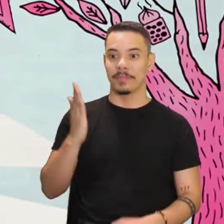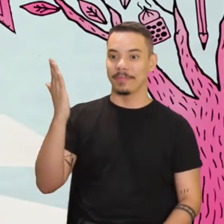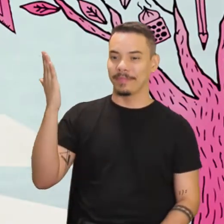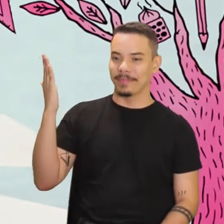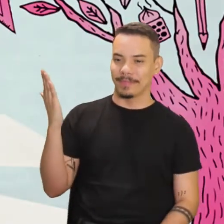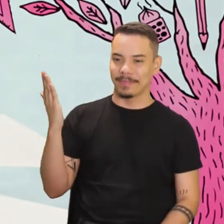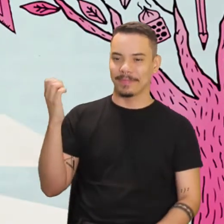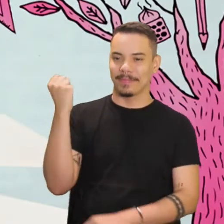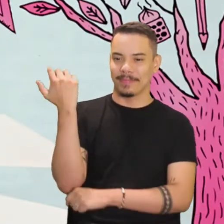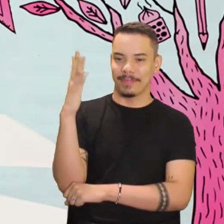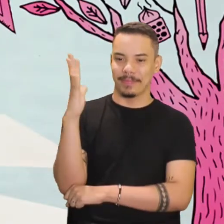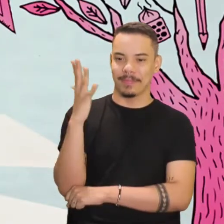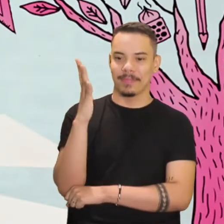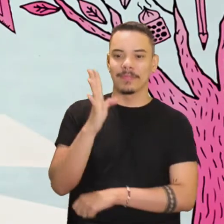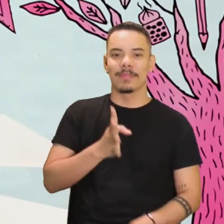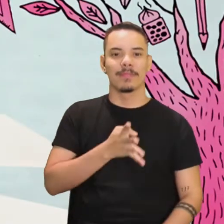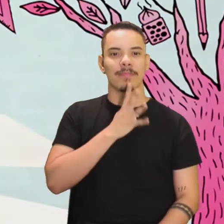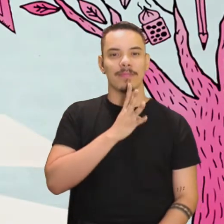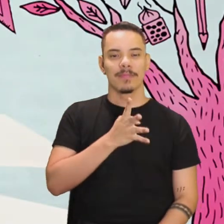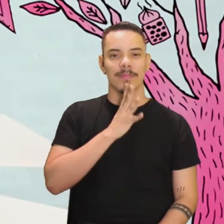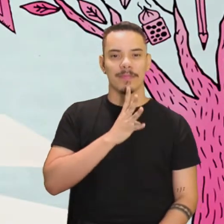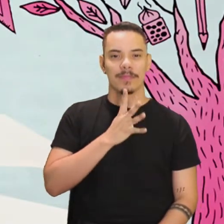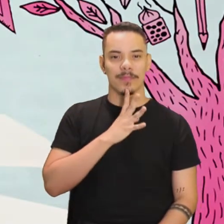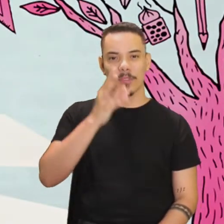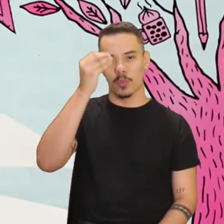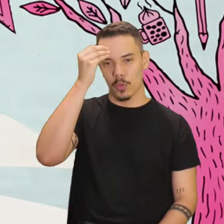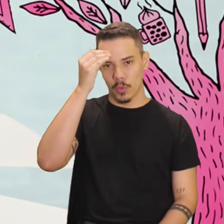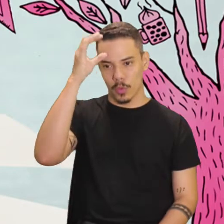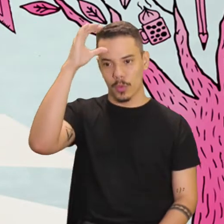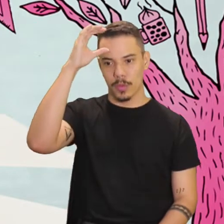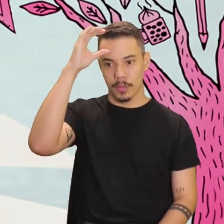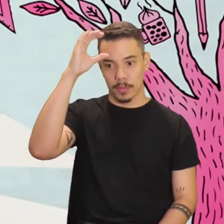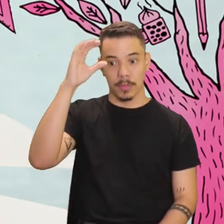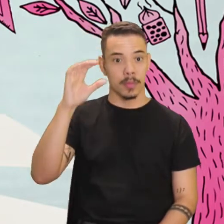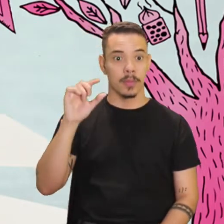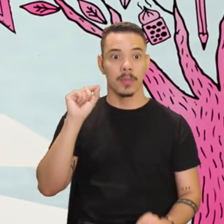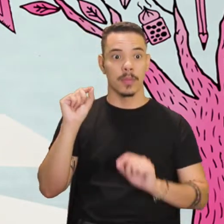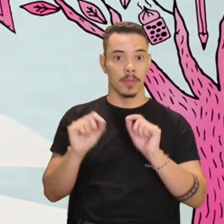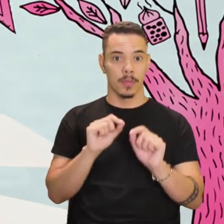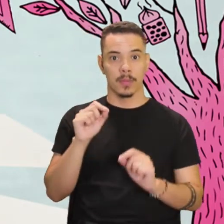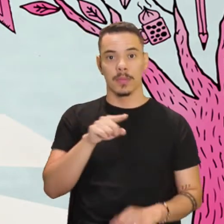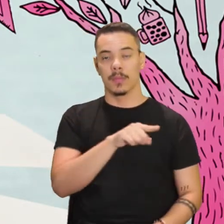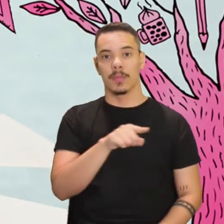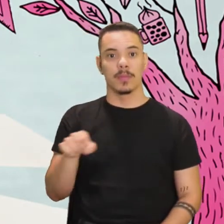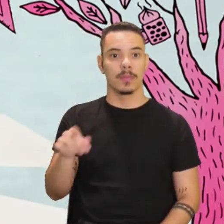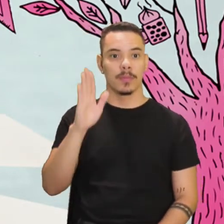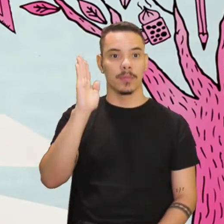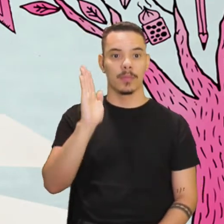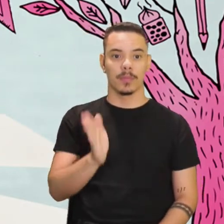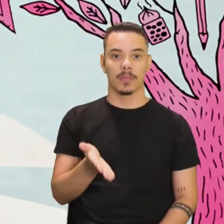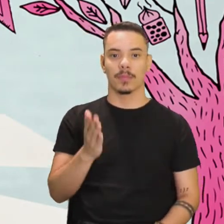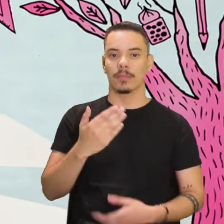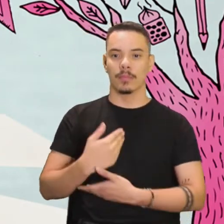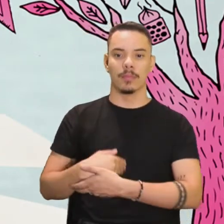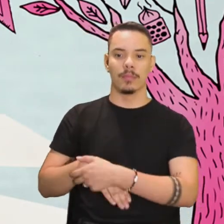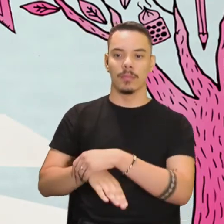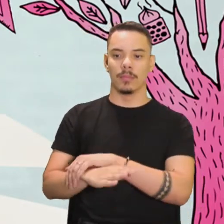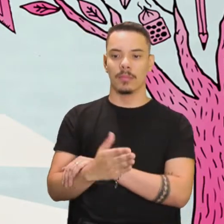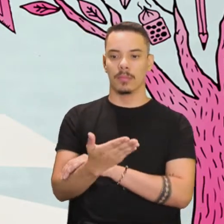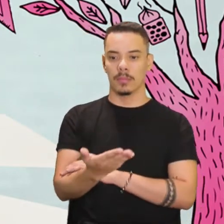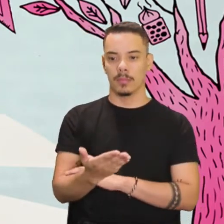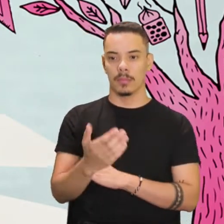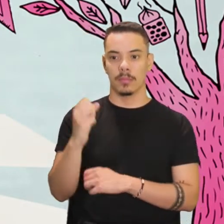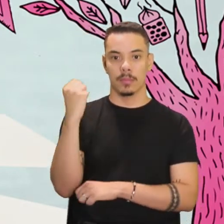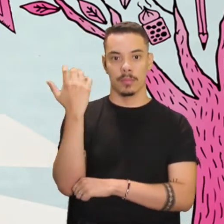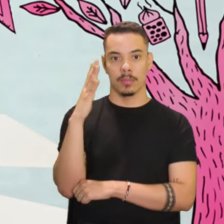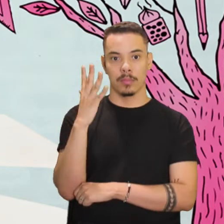nada menos do que a nossa árvore do conhecimento né você já estão assim habituados com a nossa